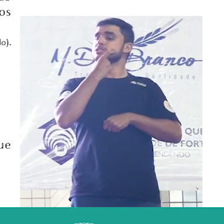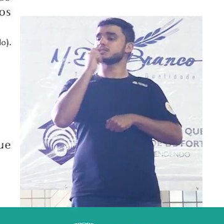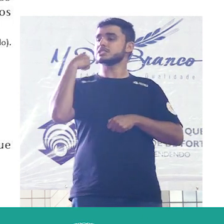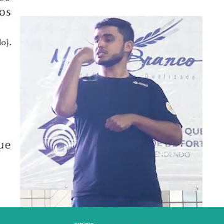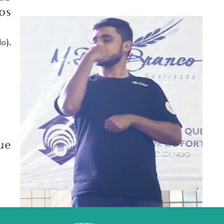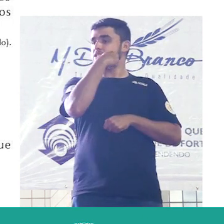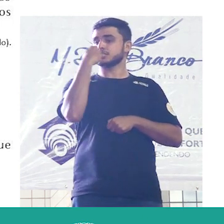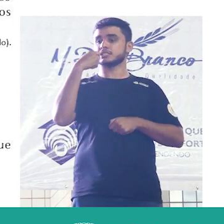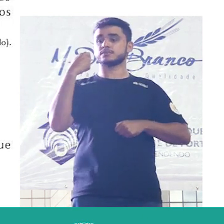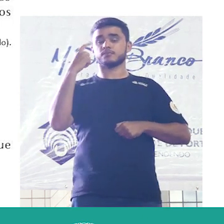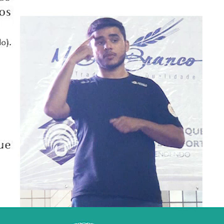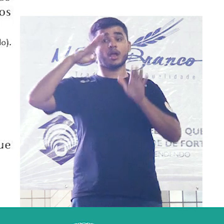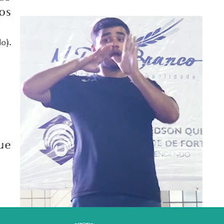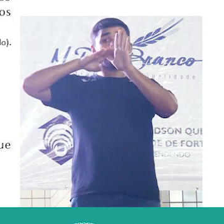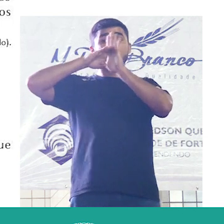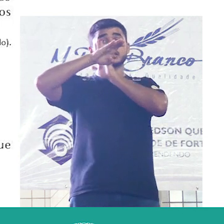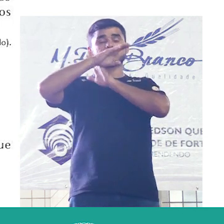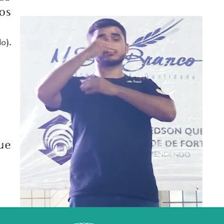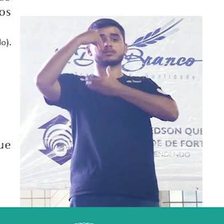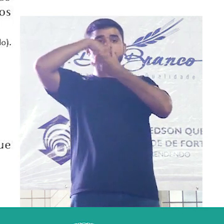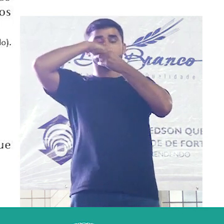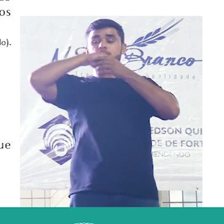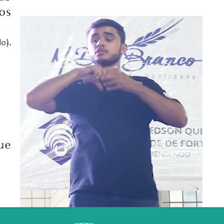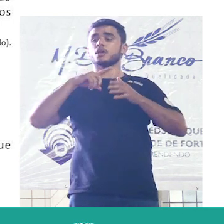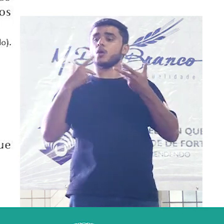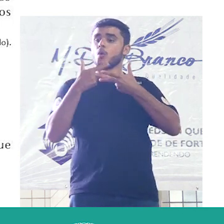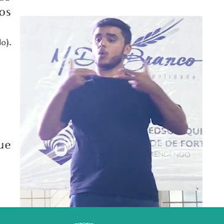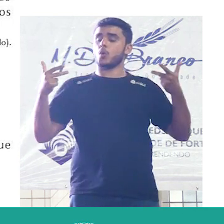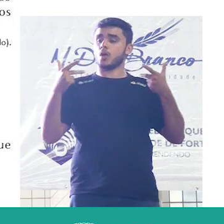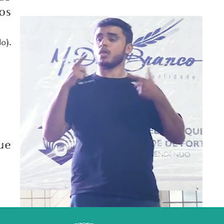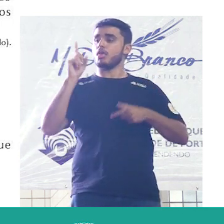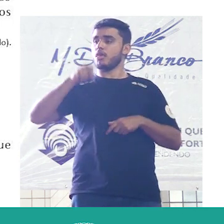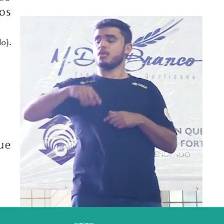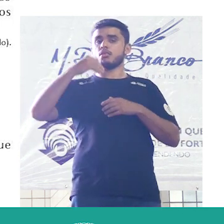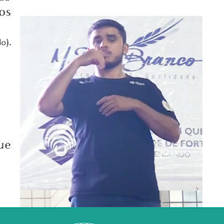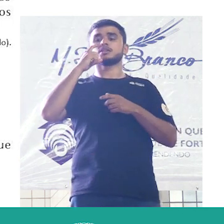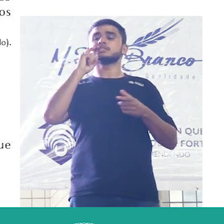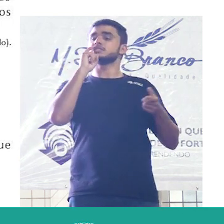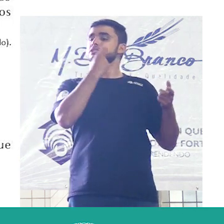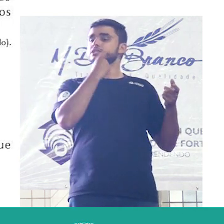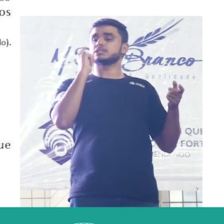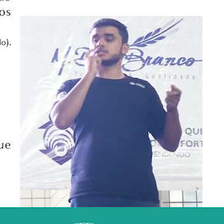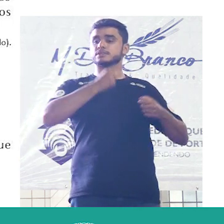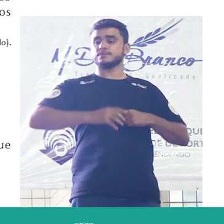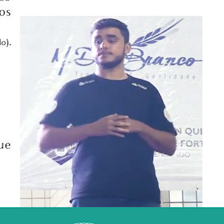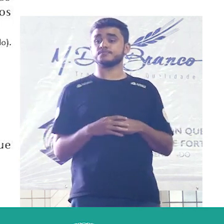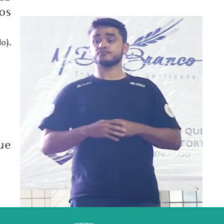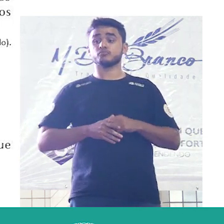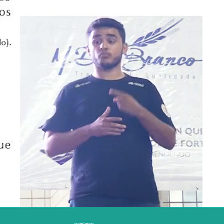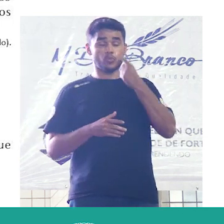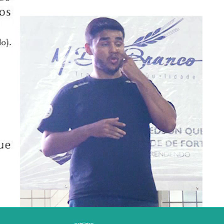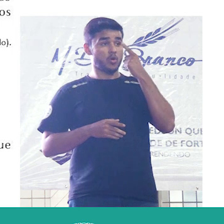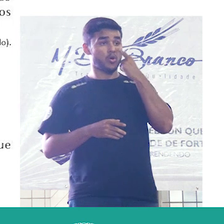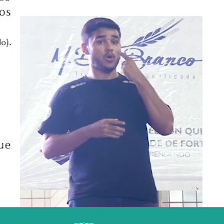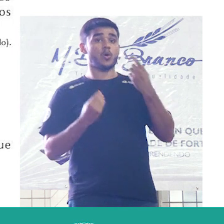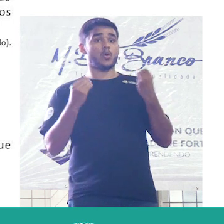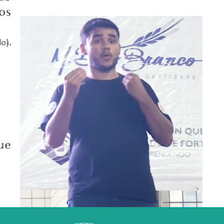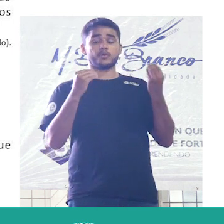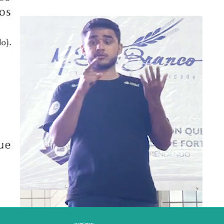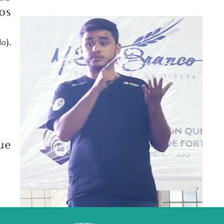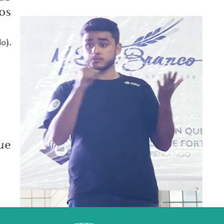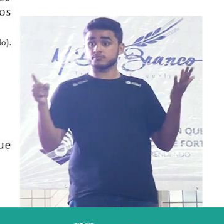decorrente da ação de bactérias específicas presentes nos açúcares das placas que aderem aos dentes. A reação de dissolução